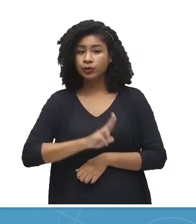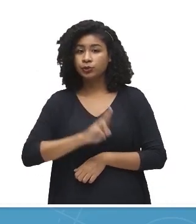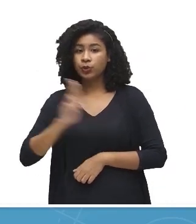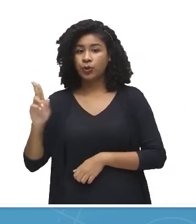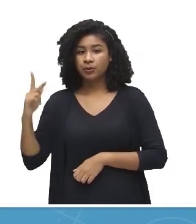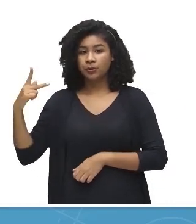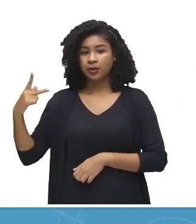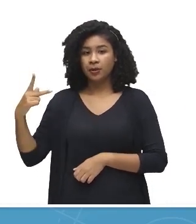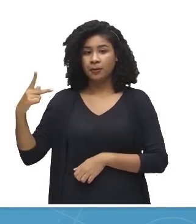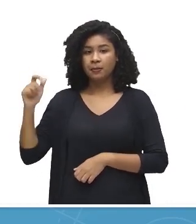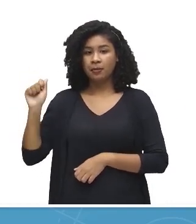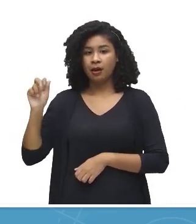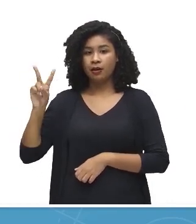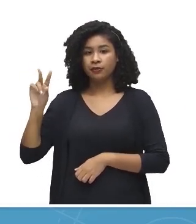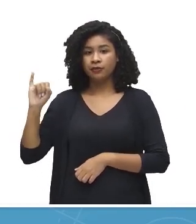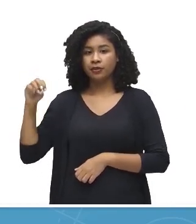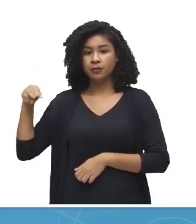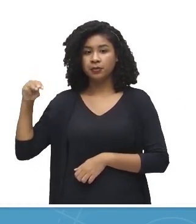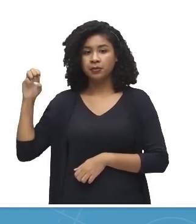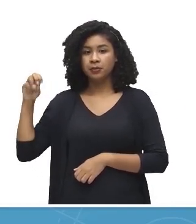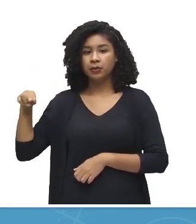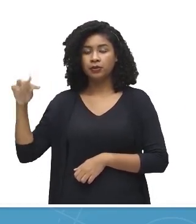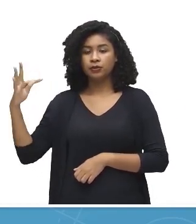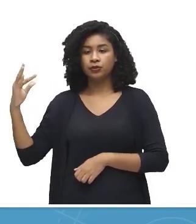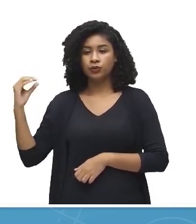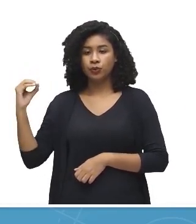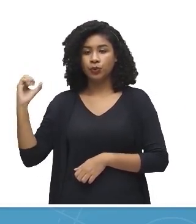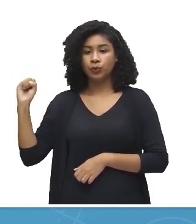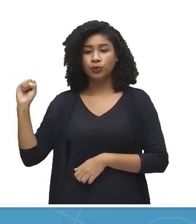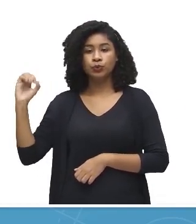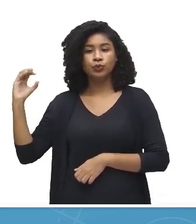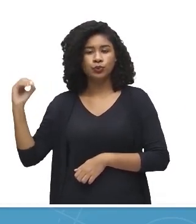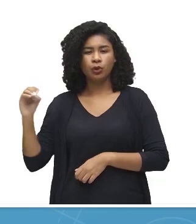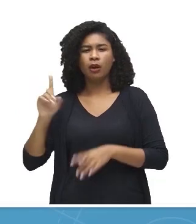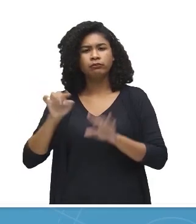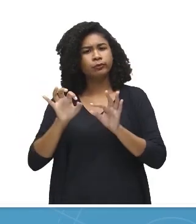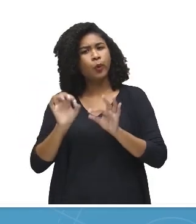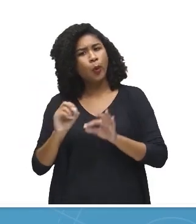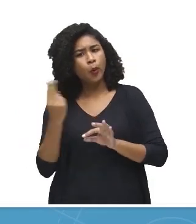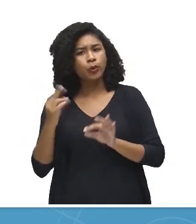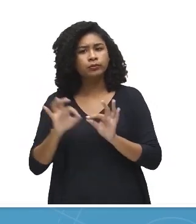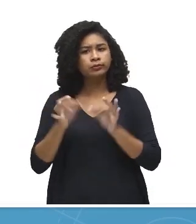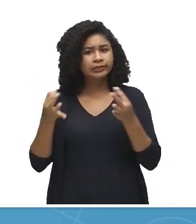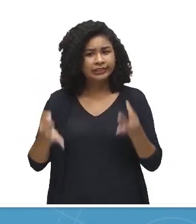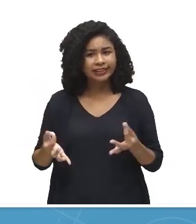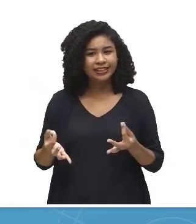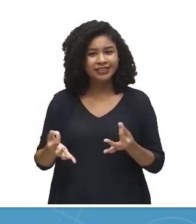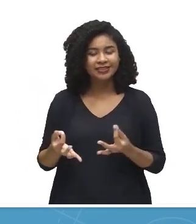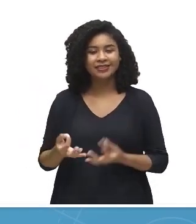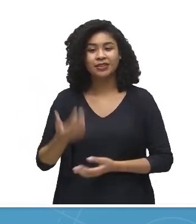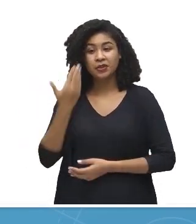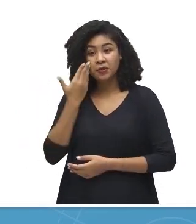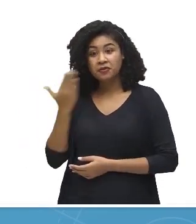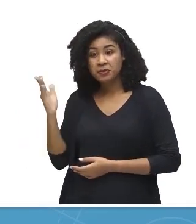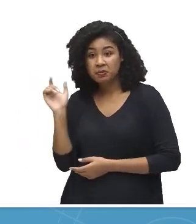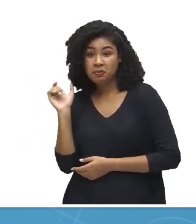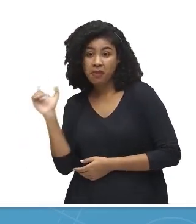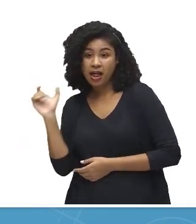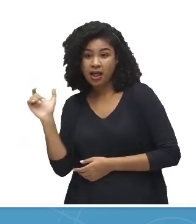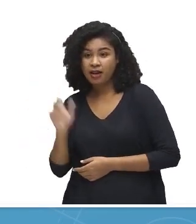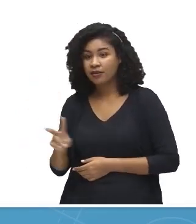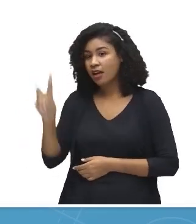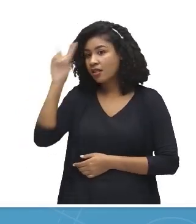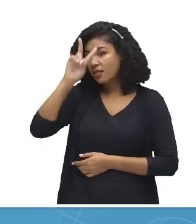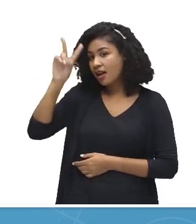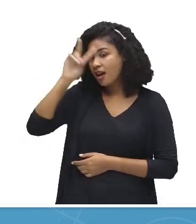simples, escamoso, ou pode ser chamado de pavimentoso. Então, quando vocês ouvirem essa palavra aí, pavimento, lembrem de chão,